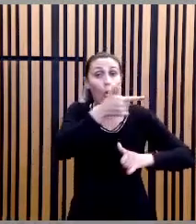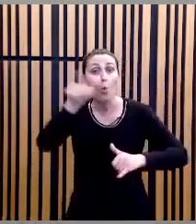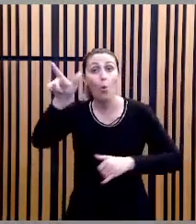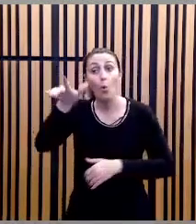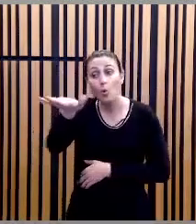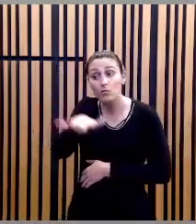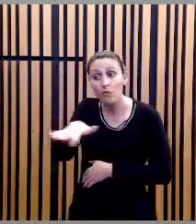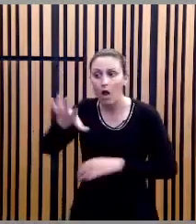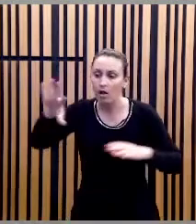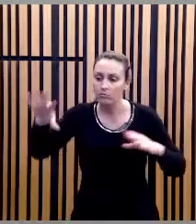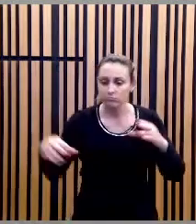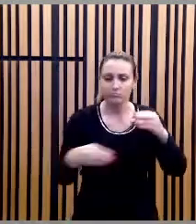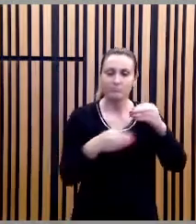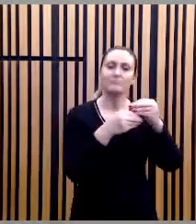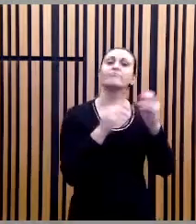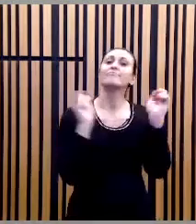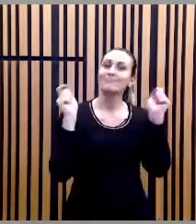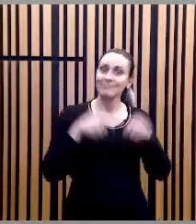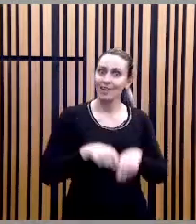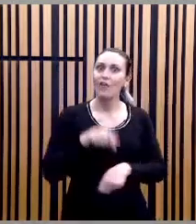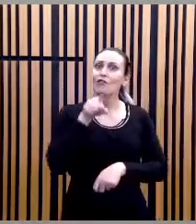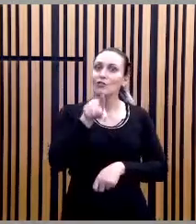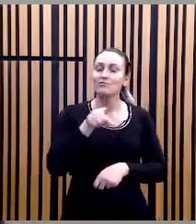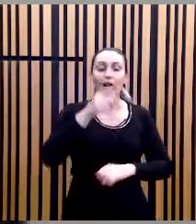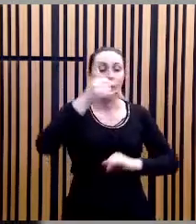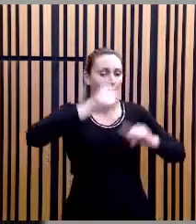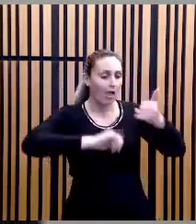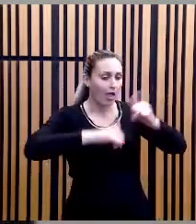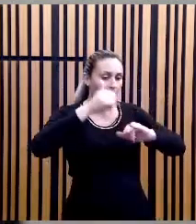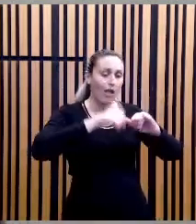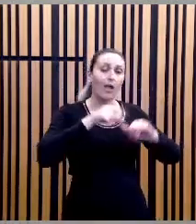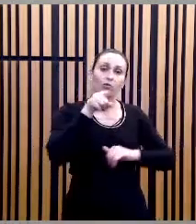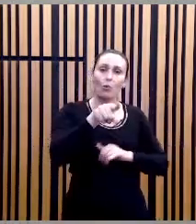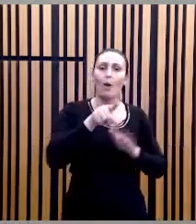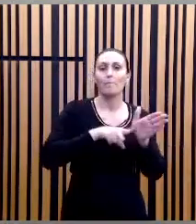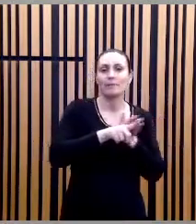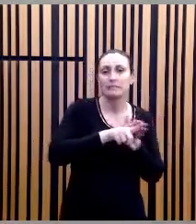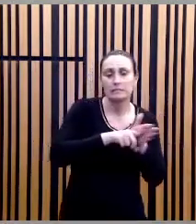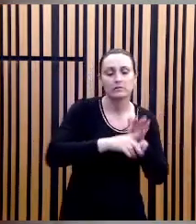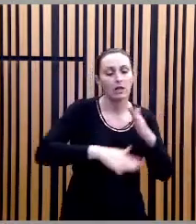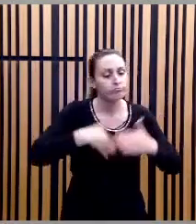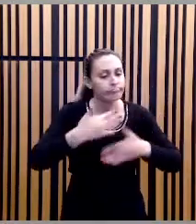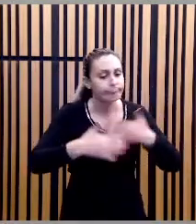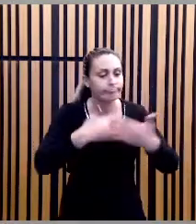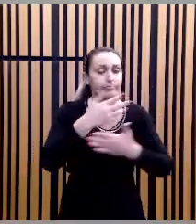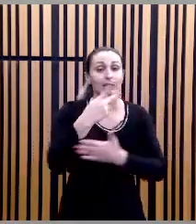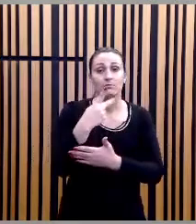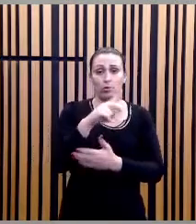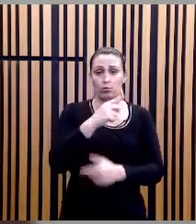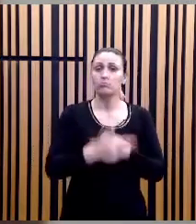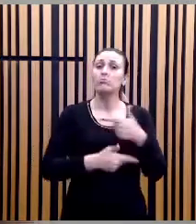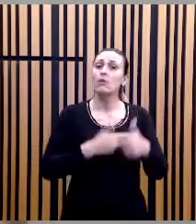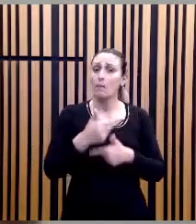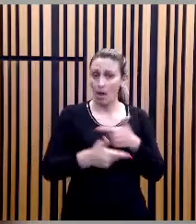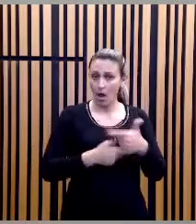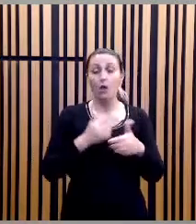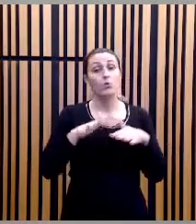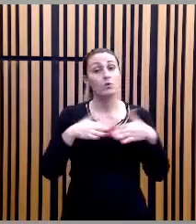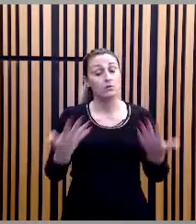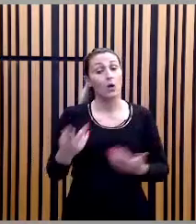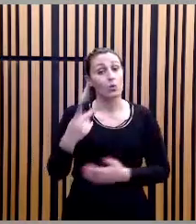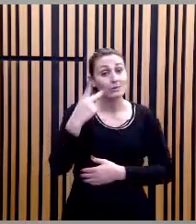que tem os recursos que tu pode acessar aí, Eduardo, para poder fazer a tua pesquisa, para desenvolver o teu trabalho. Então,